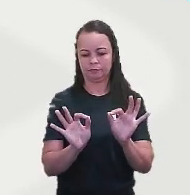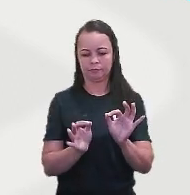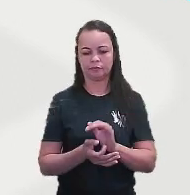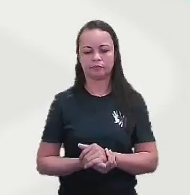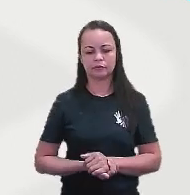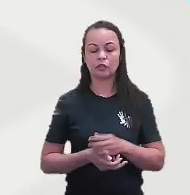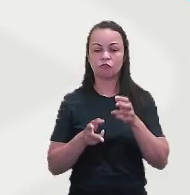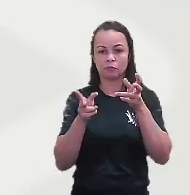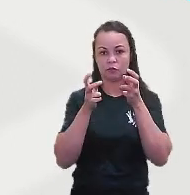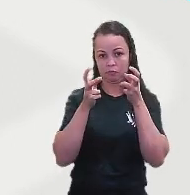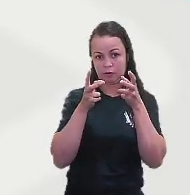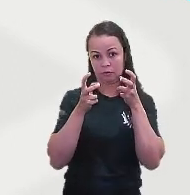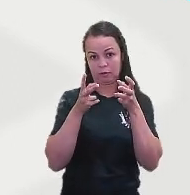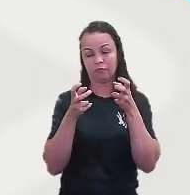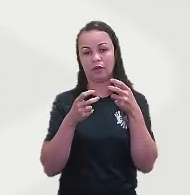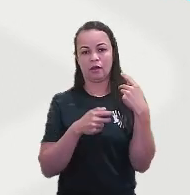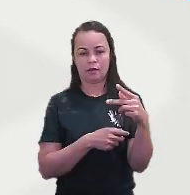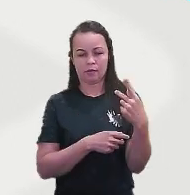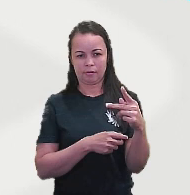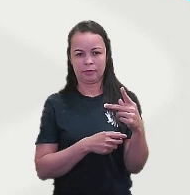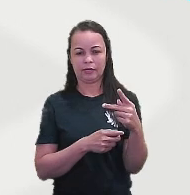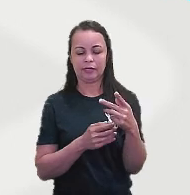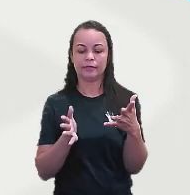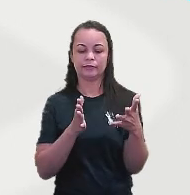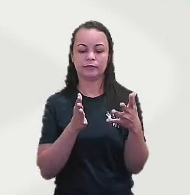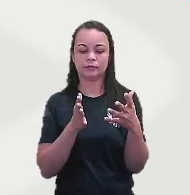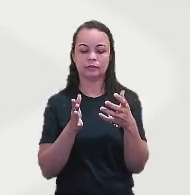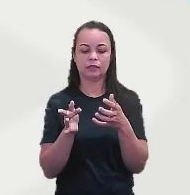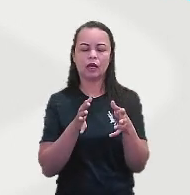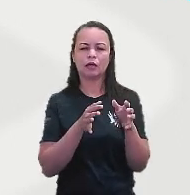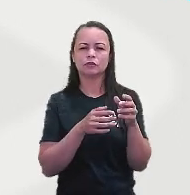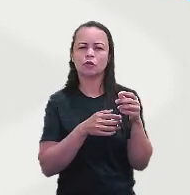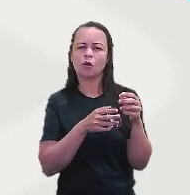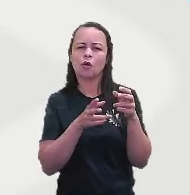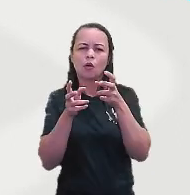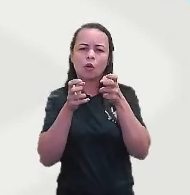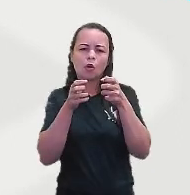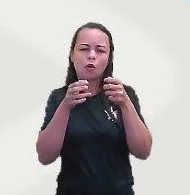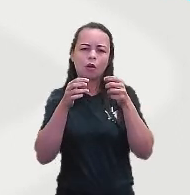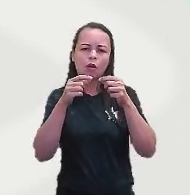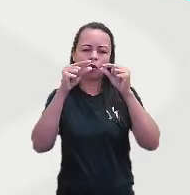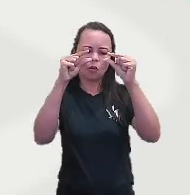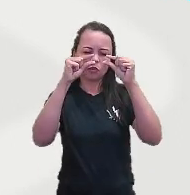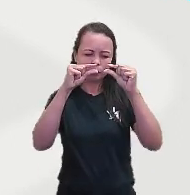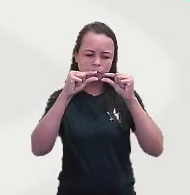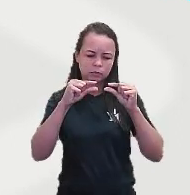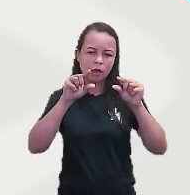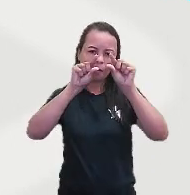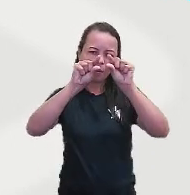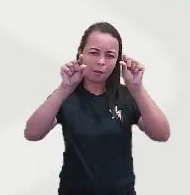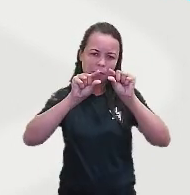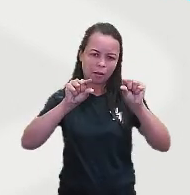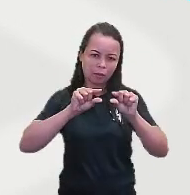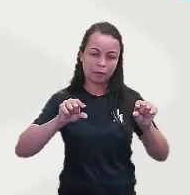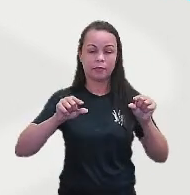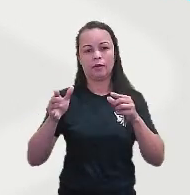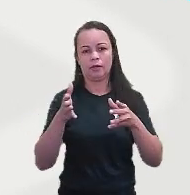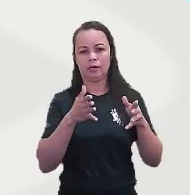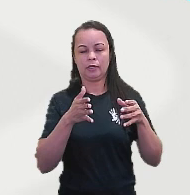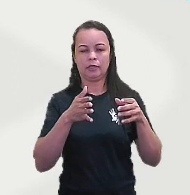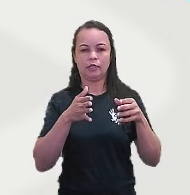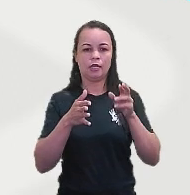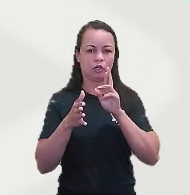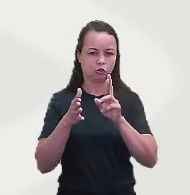nós vamos observar essas lacunas, observar as alternativas e preencher da maneira correta. Então, vamos lá.